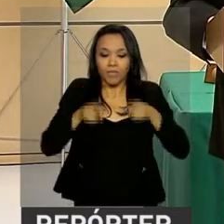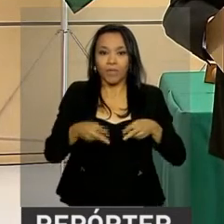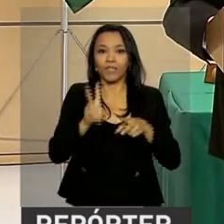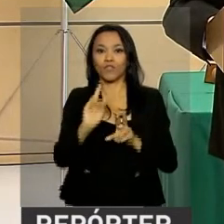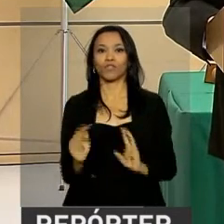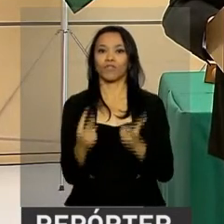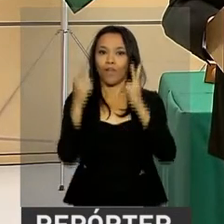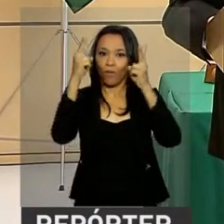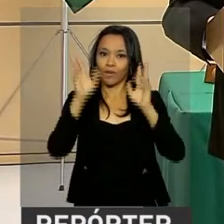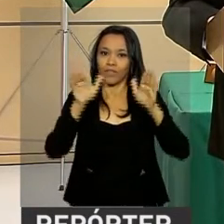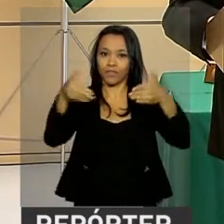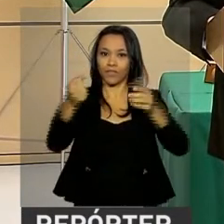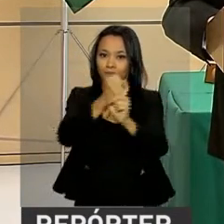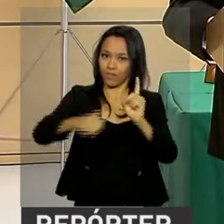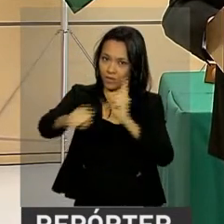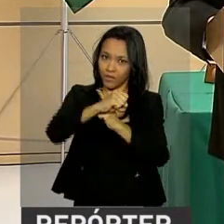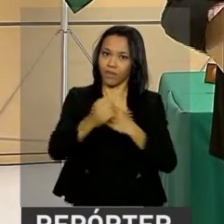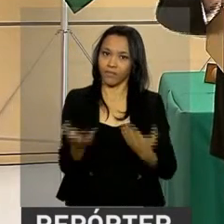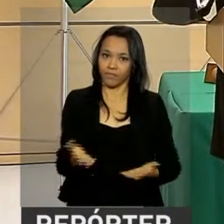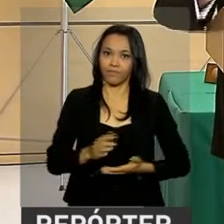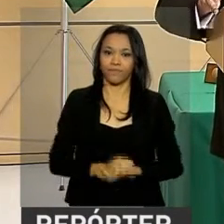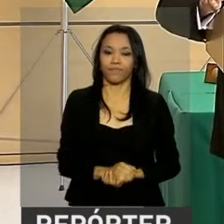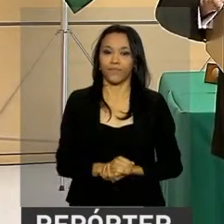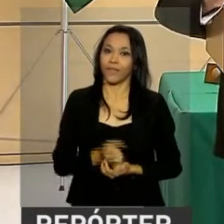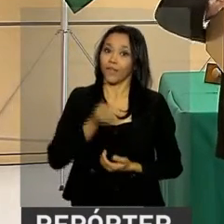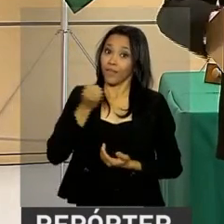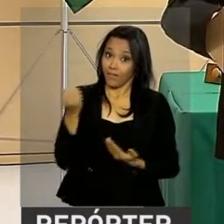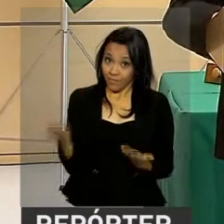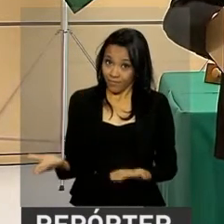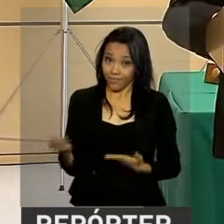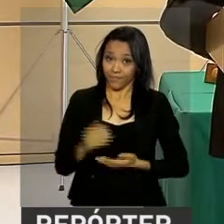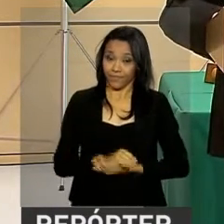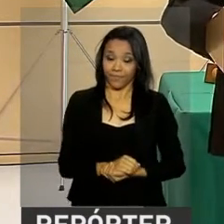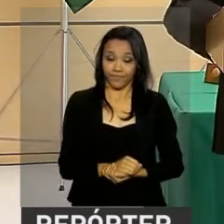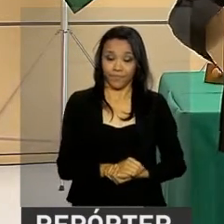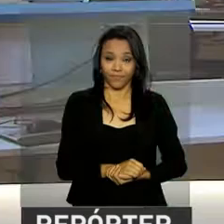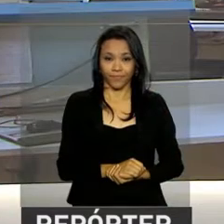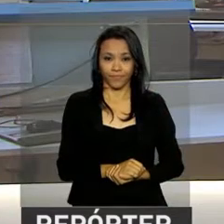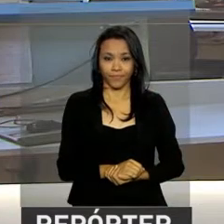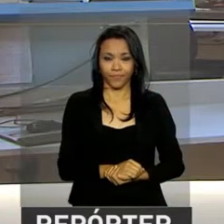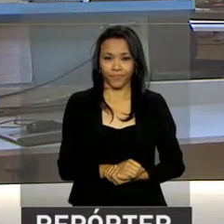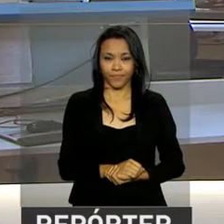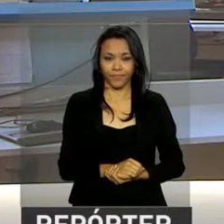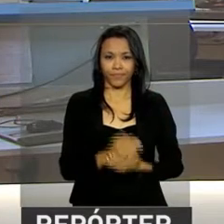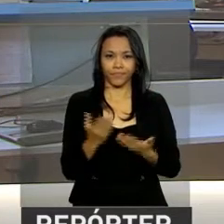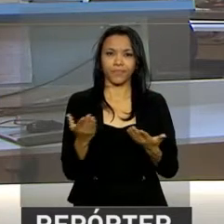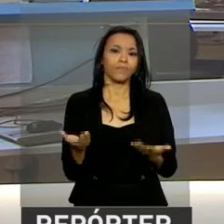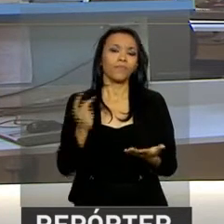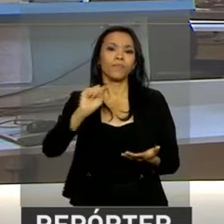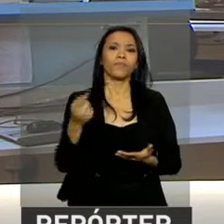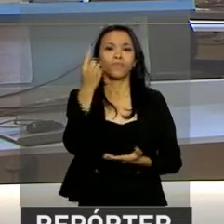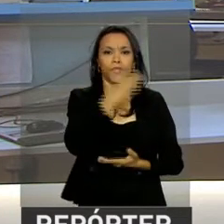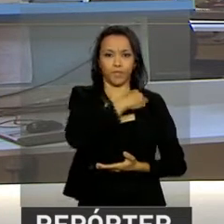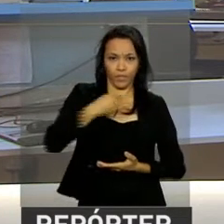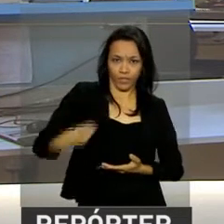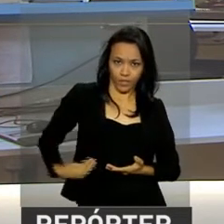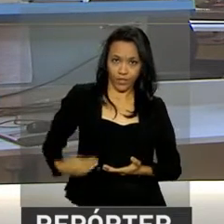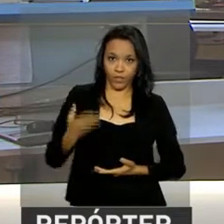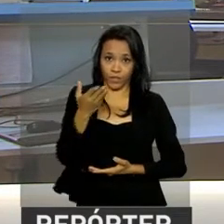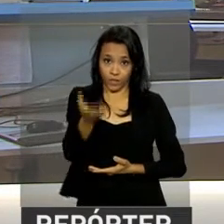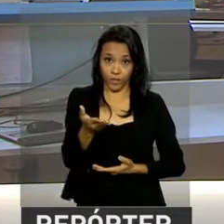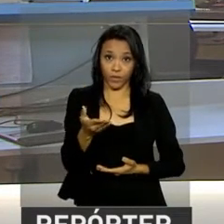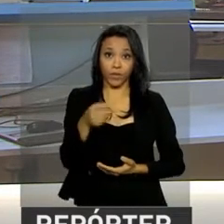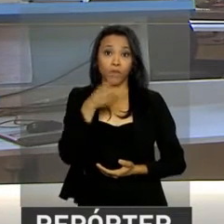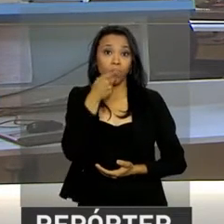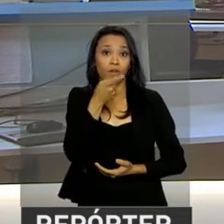dos interesses da sociedade. Domo arigato. O primeiro-ministro japonês Shinzo Abe